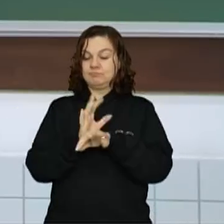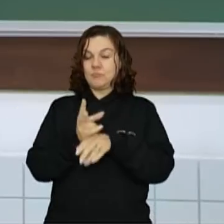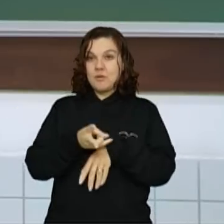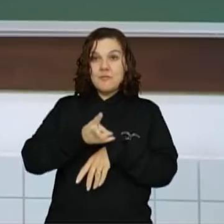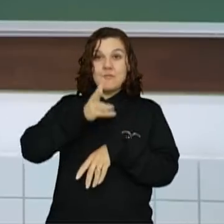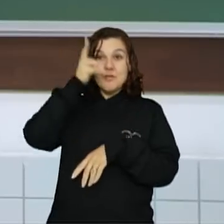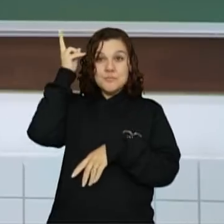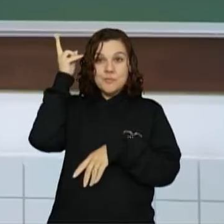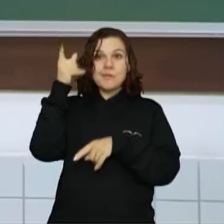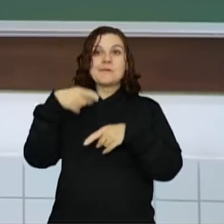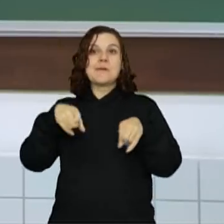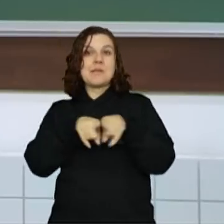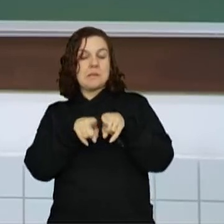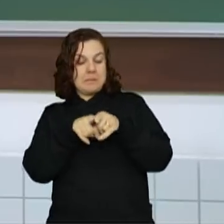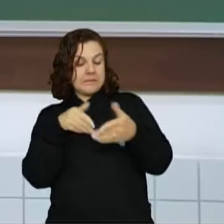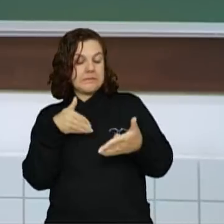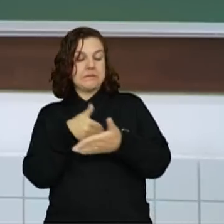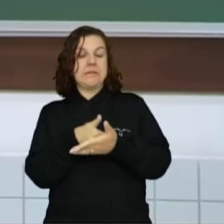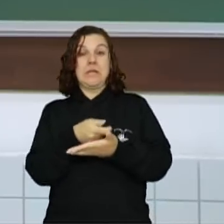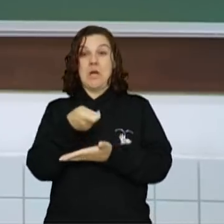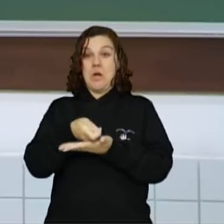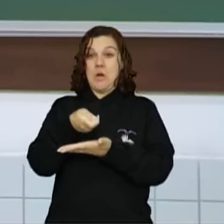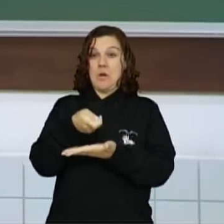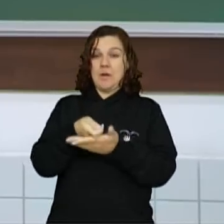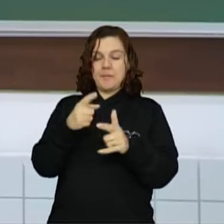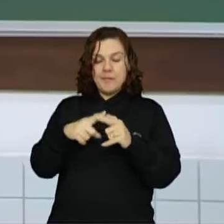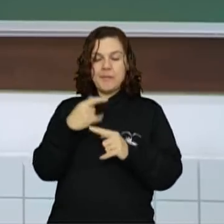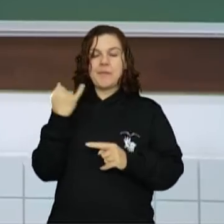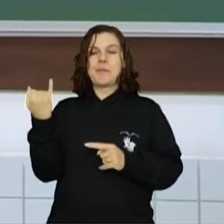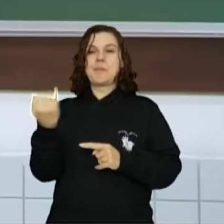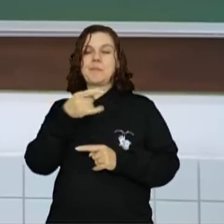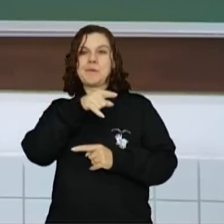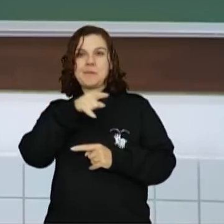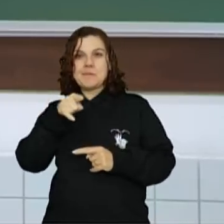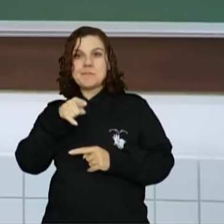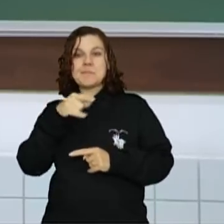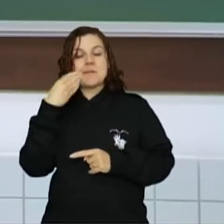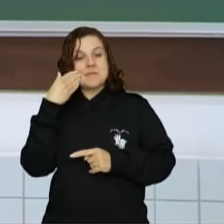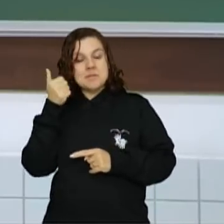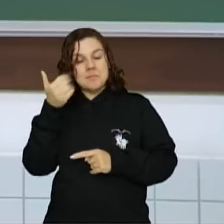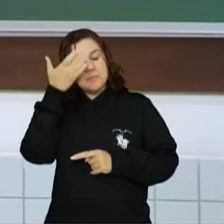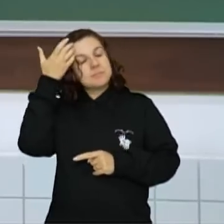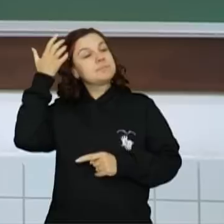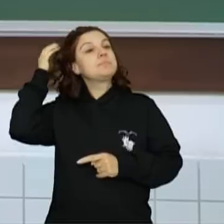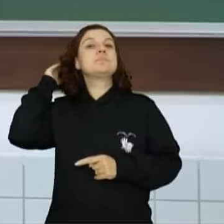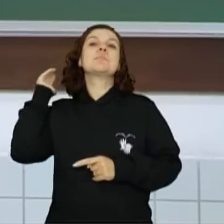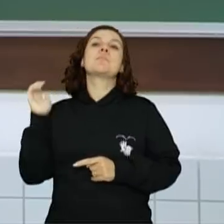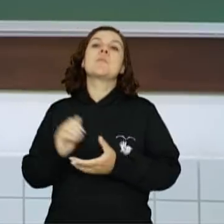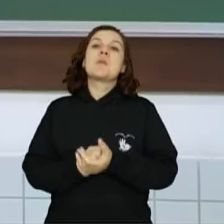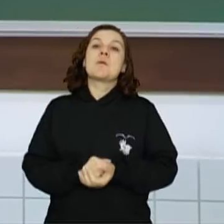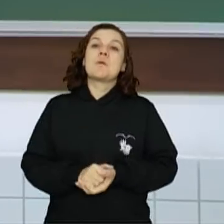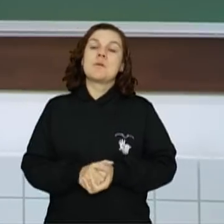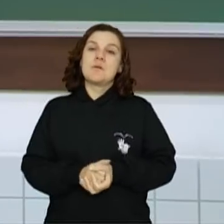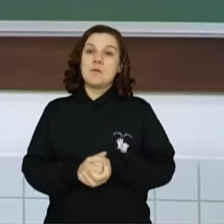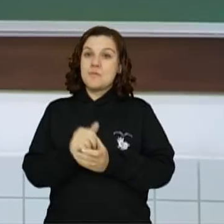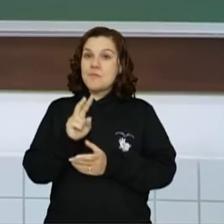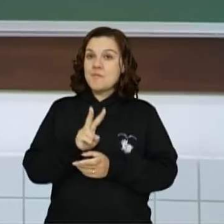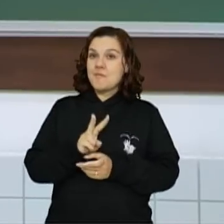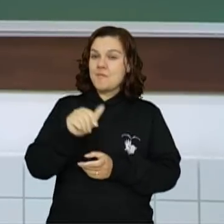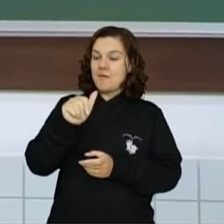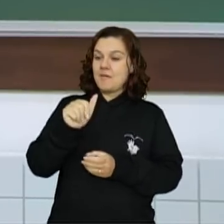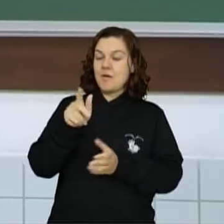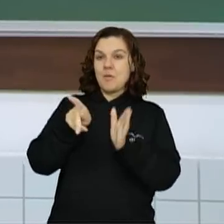vestibular, também é retomado. E porque é muito importante, sabe? Quando você vai fazer